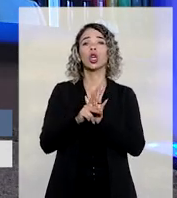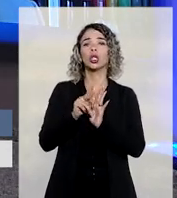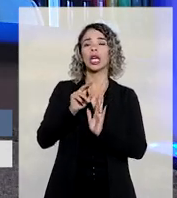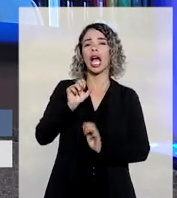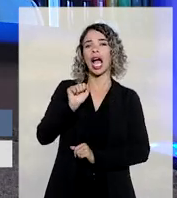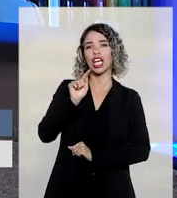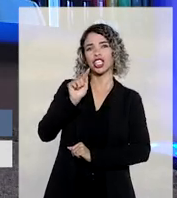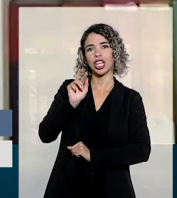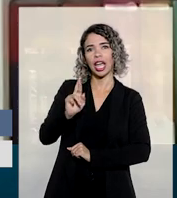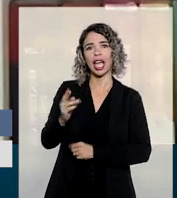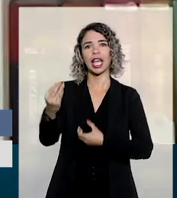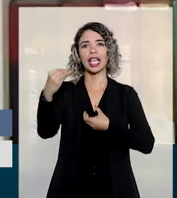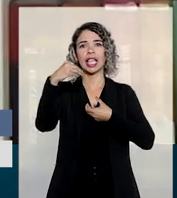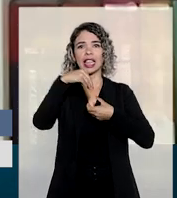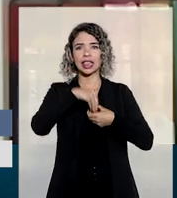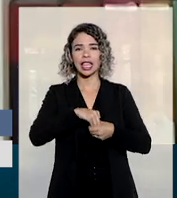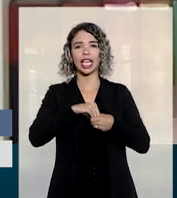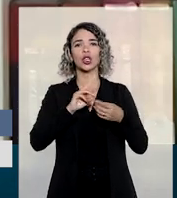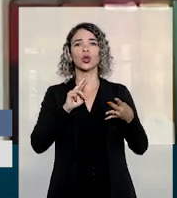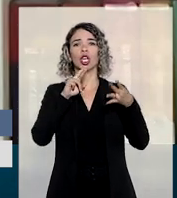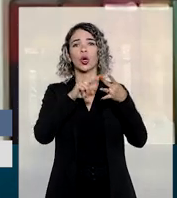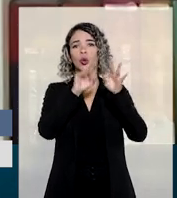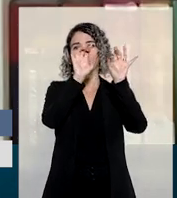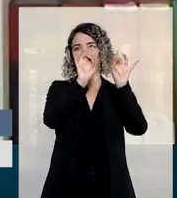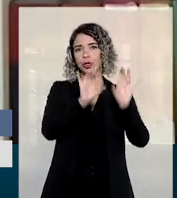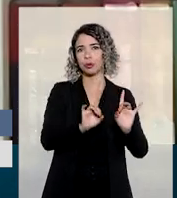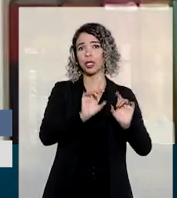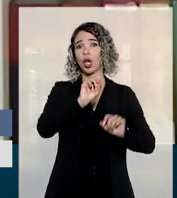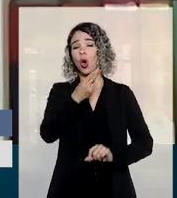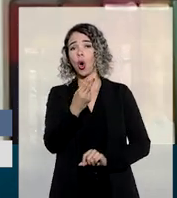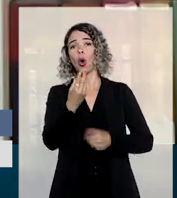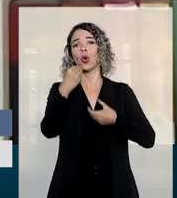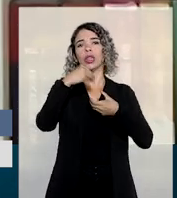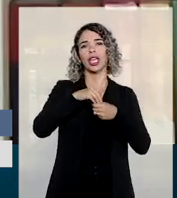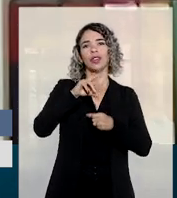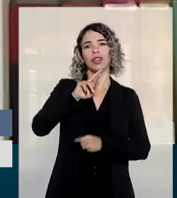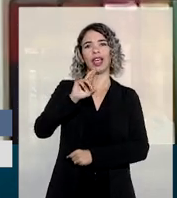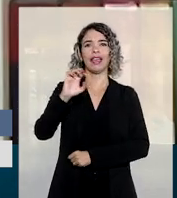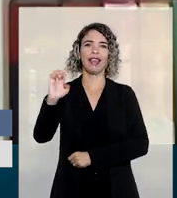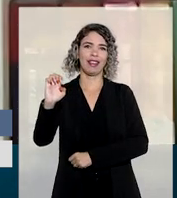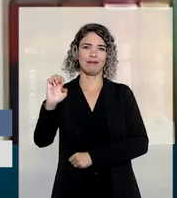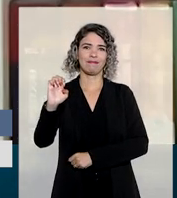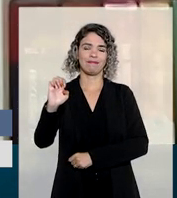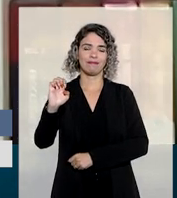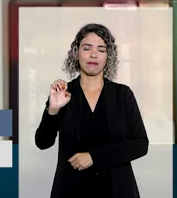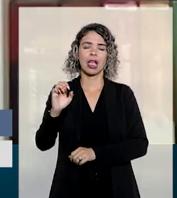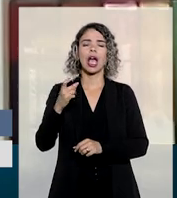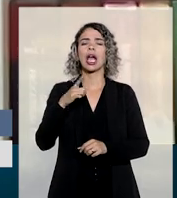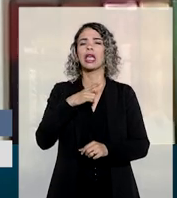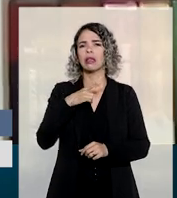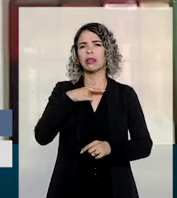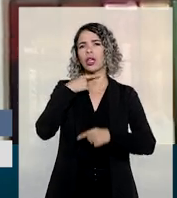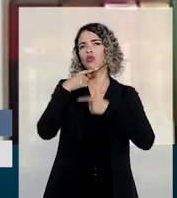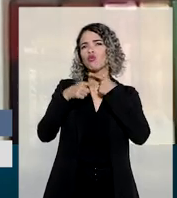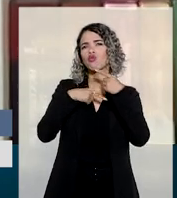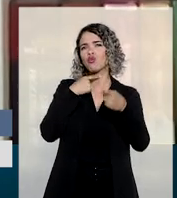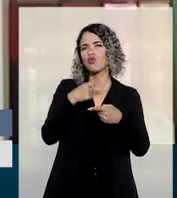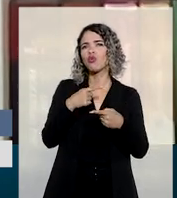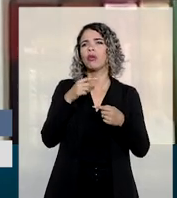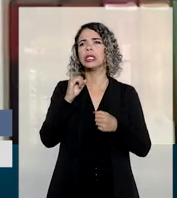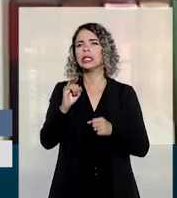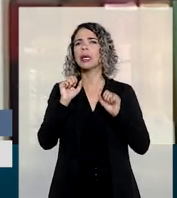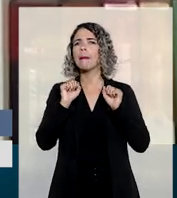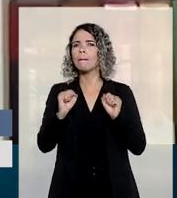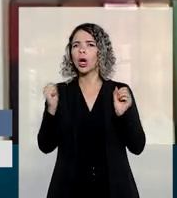recorrida por meio de agravo em recurso especial ou agravo em recurso extraordinário. E aí tem a discussão sobre se há